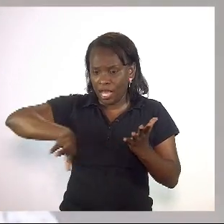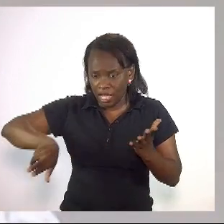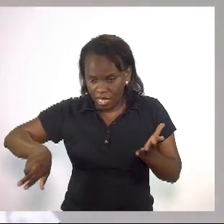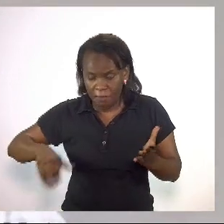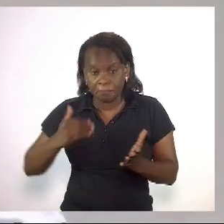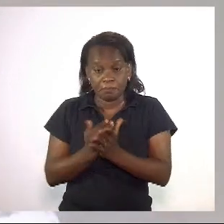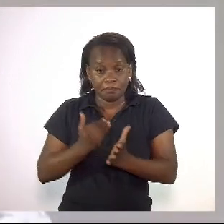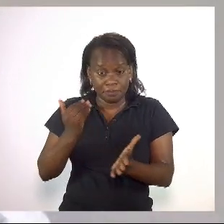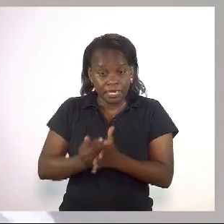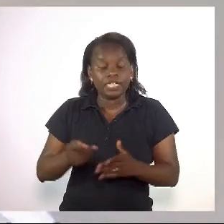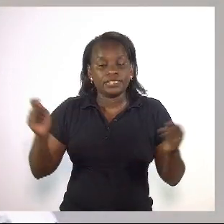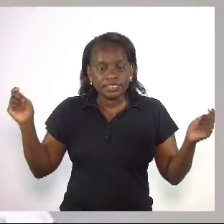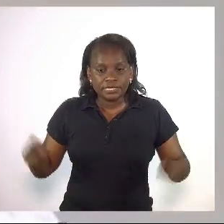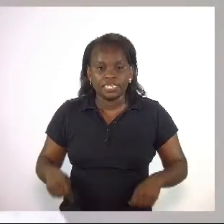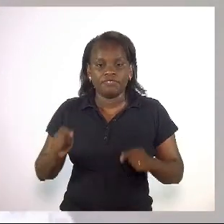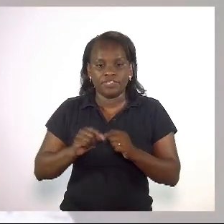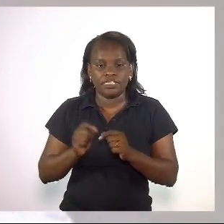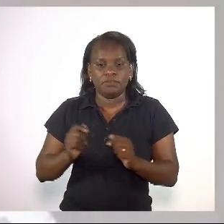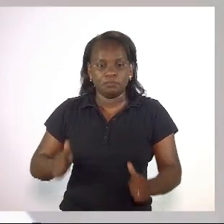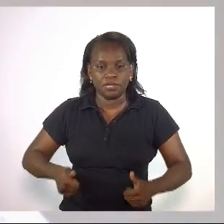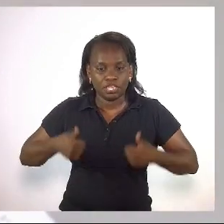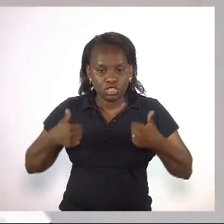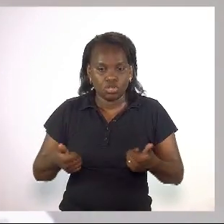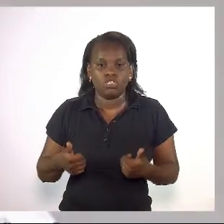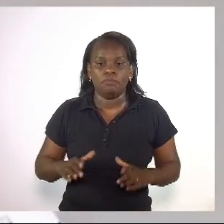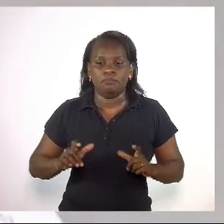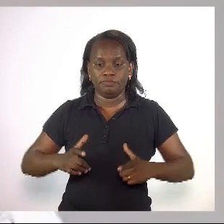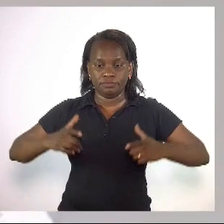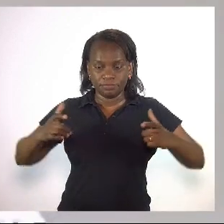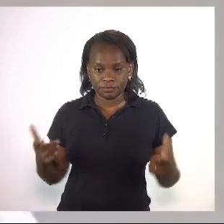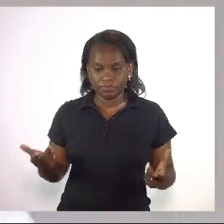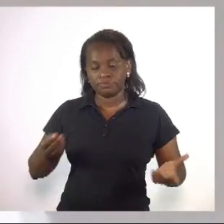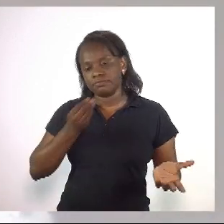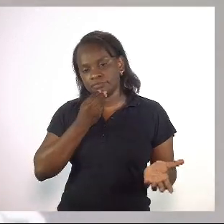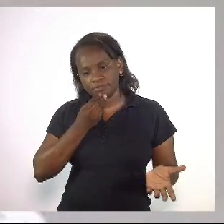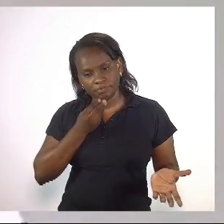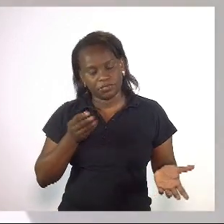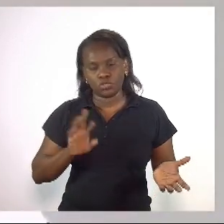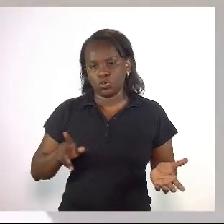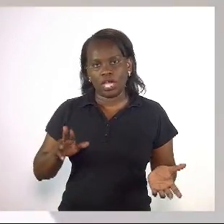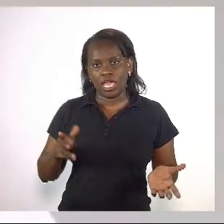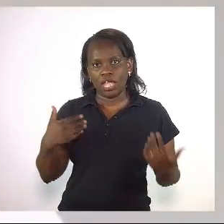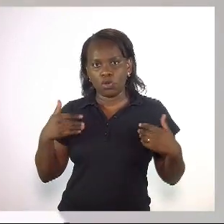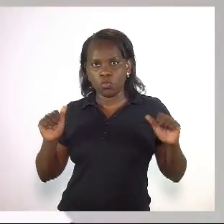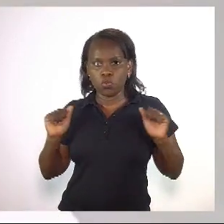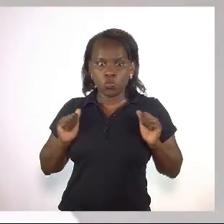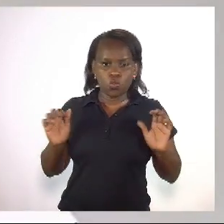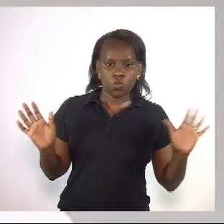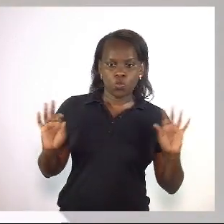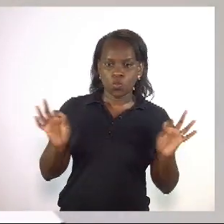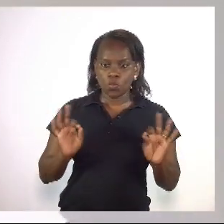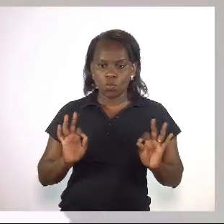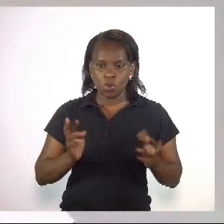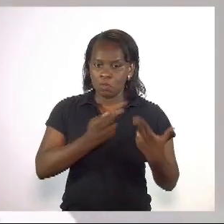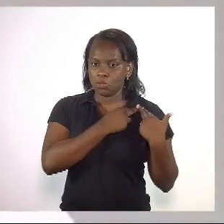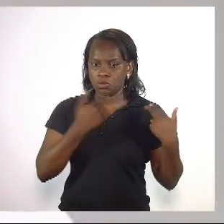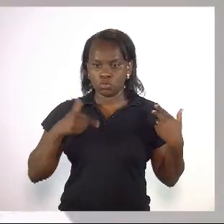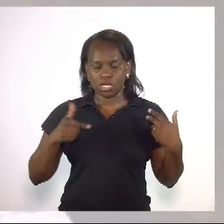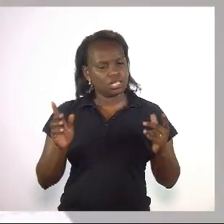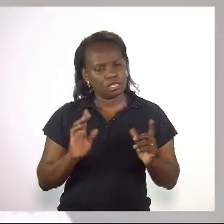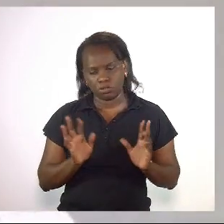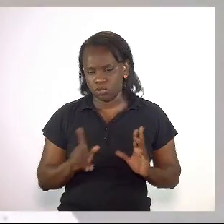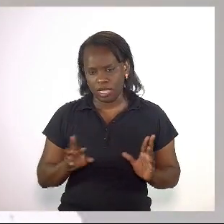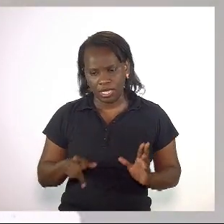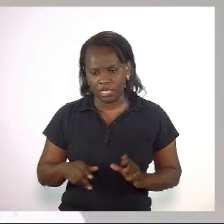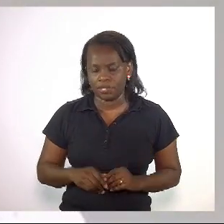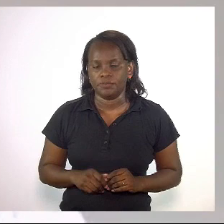teremos uma execução melhor, uma execução maior. Por óbvio, eu não estou tirando ou eximindo de responsabilidade o próprio